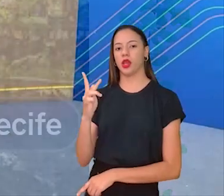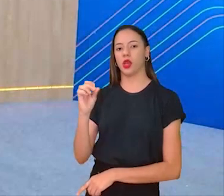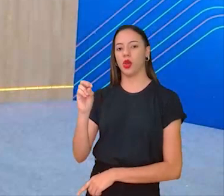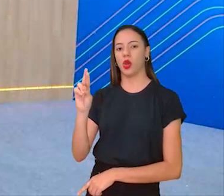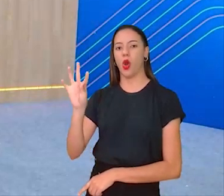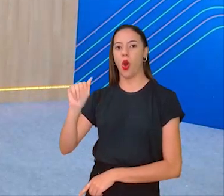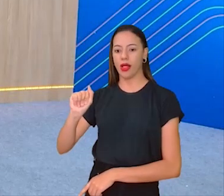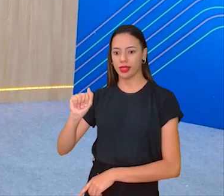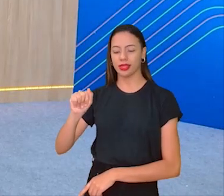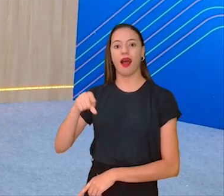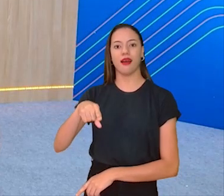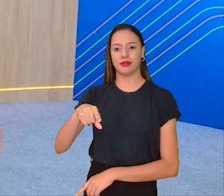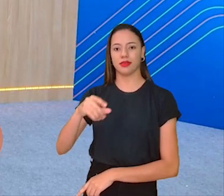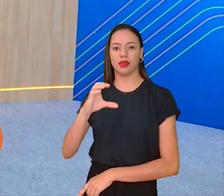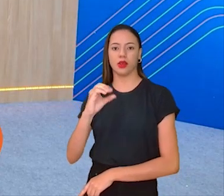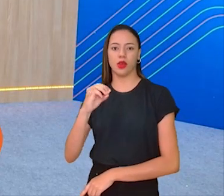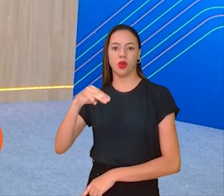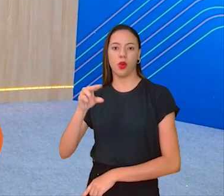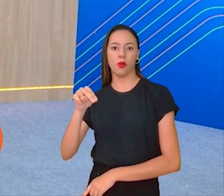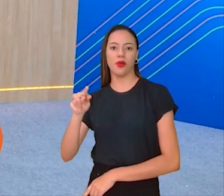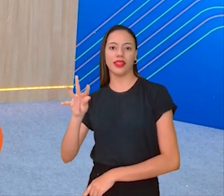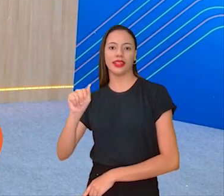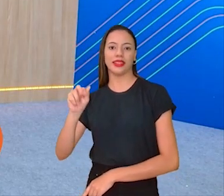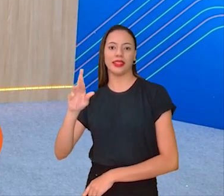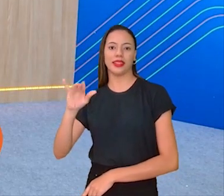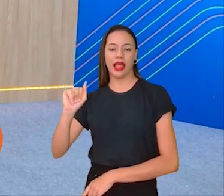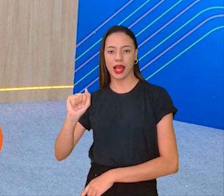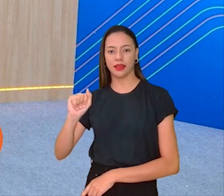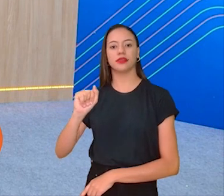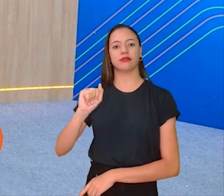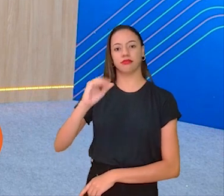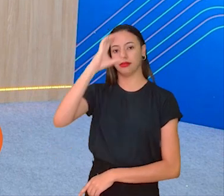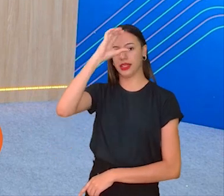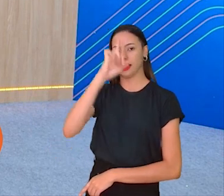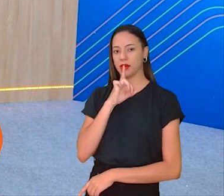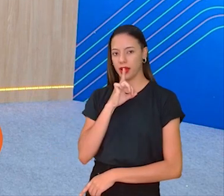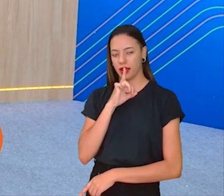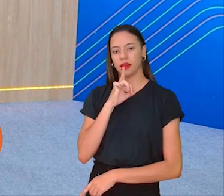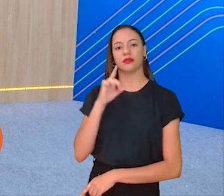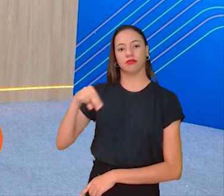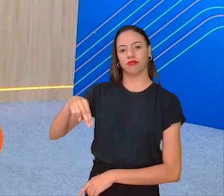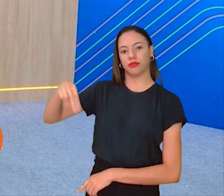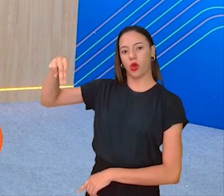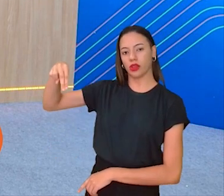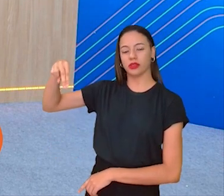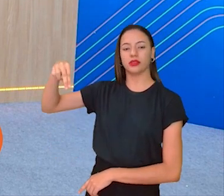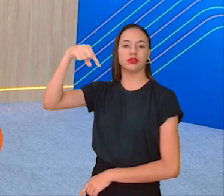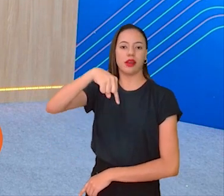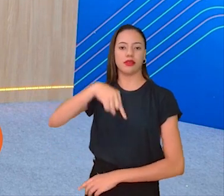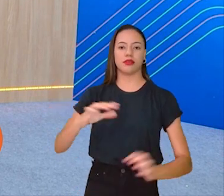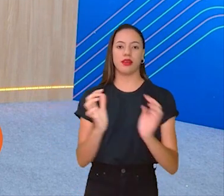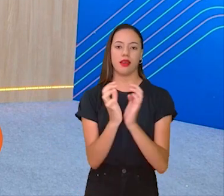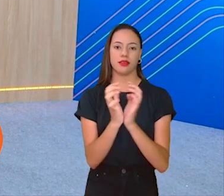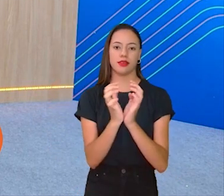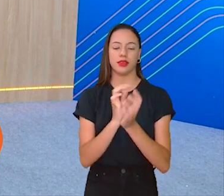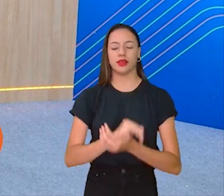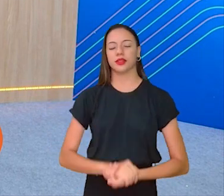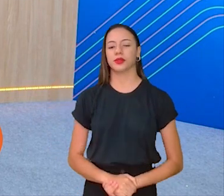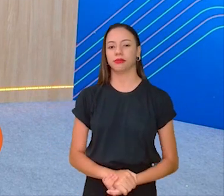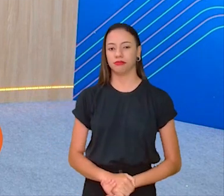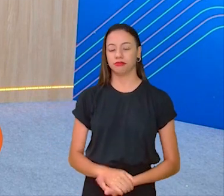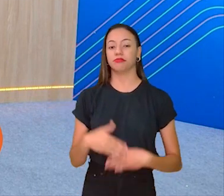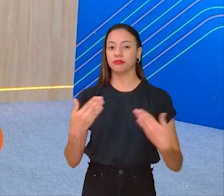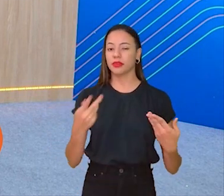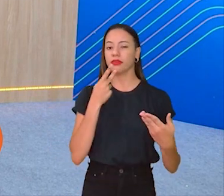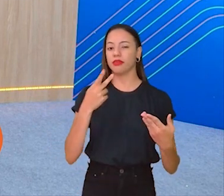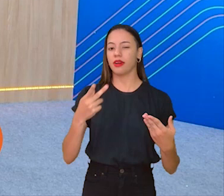uma floresta comunitária de Casa Amarela, que é ali na zona norte do Recife, tá? E aí a gente falou muito